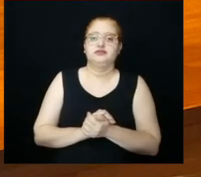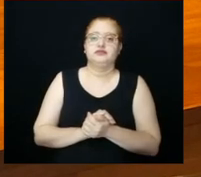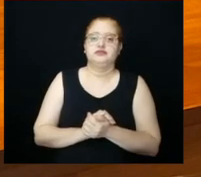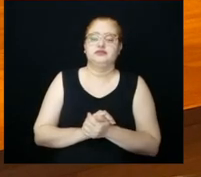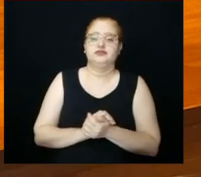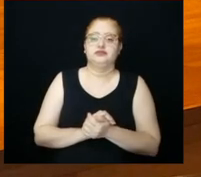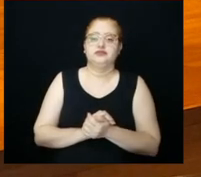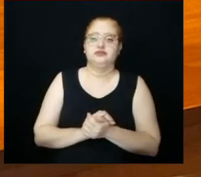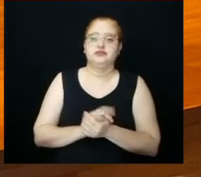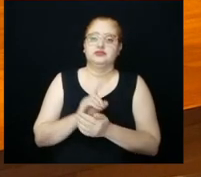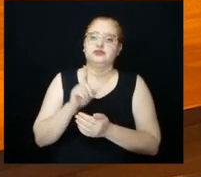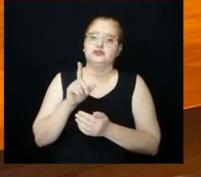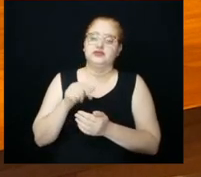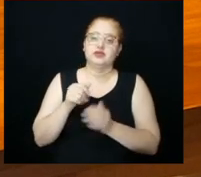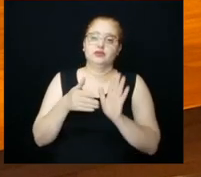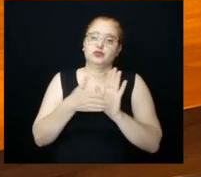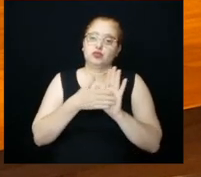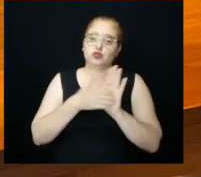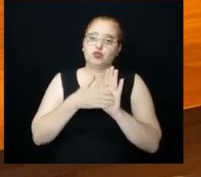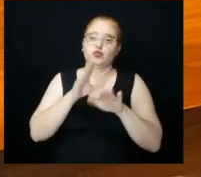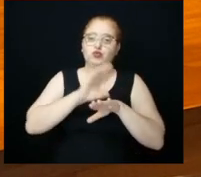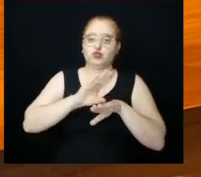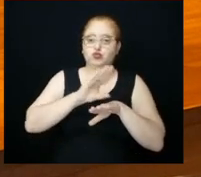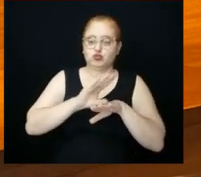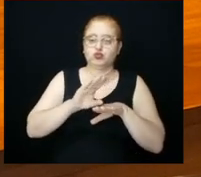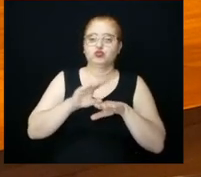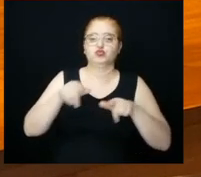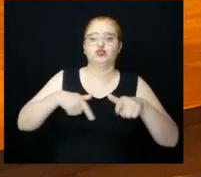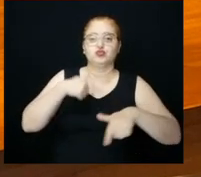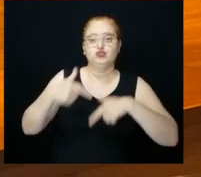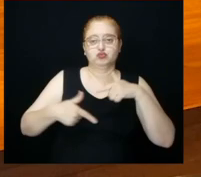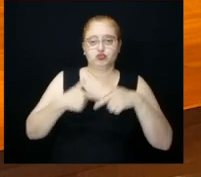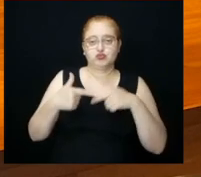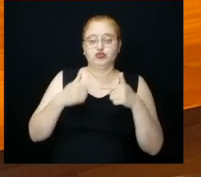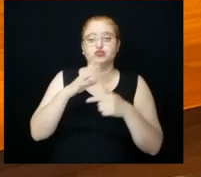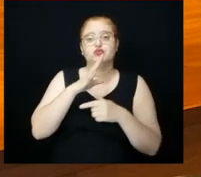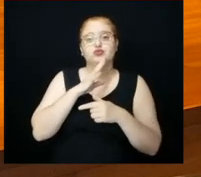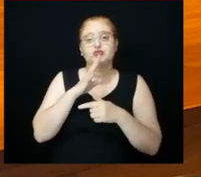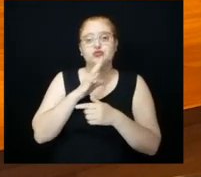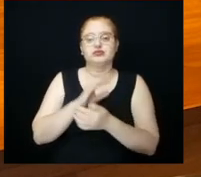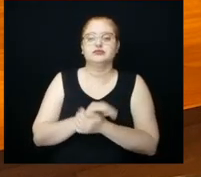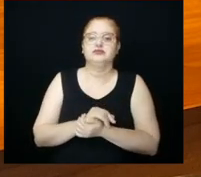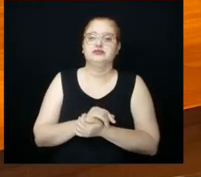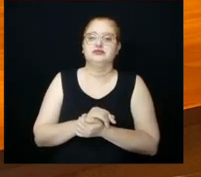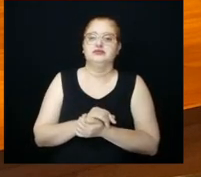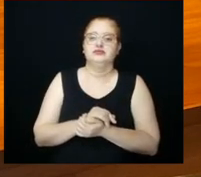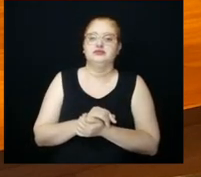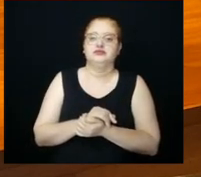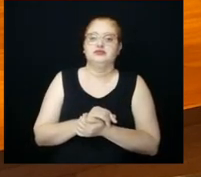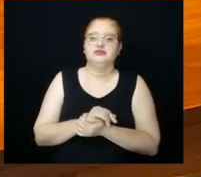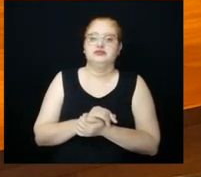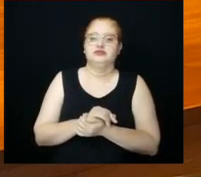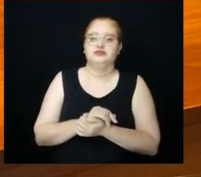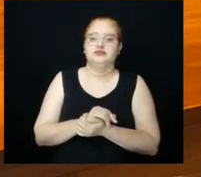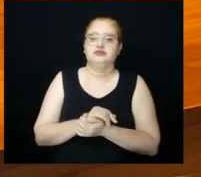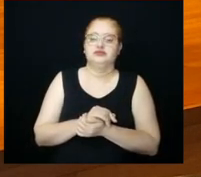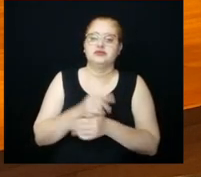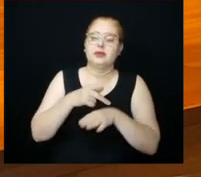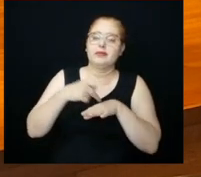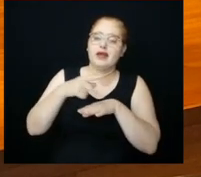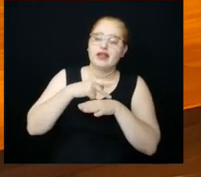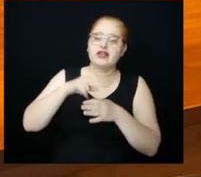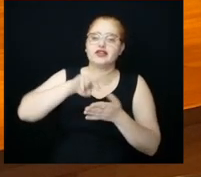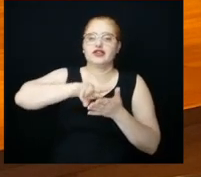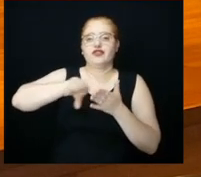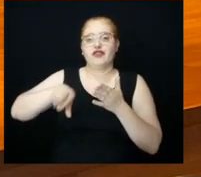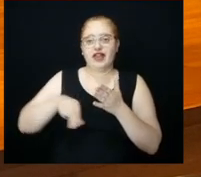que seria, então, né, que é a proposta do curso, então, para a gente trabalhar um pouco, conhecer, de países